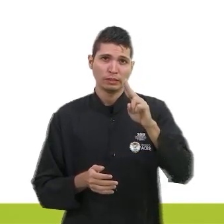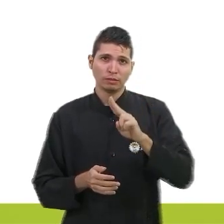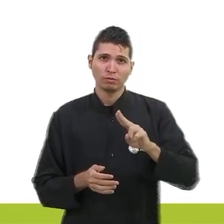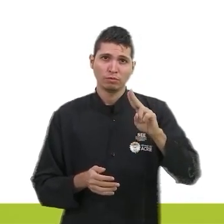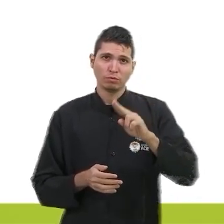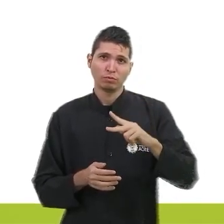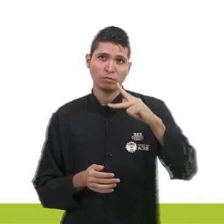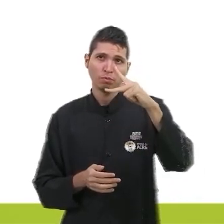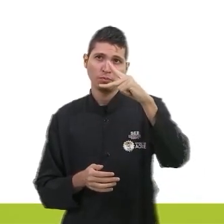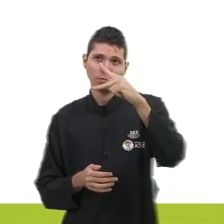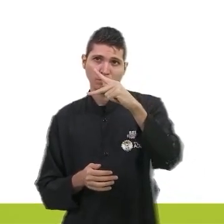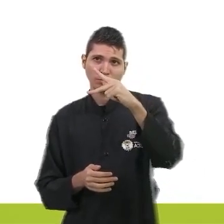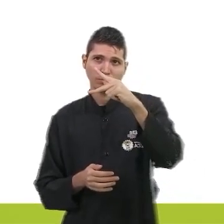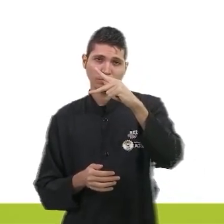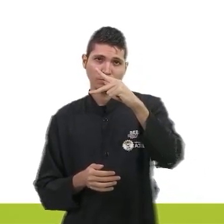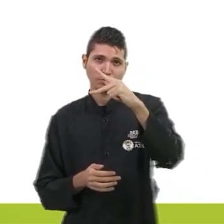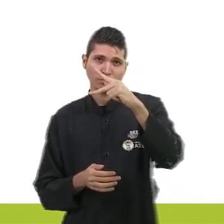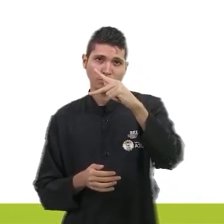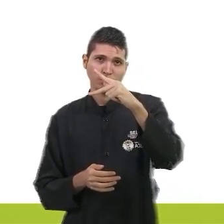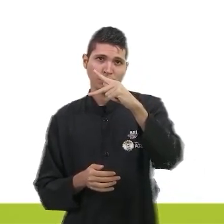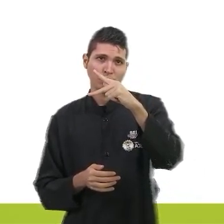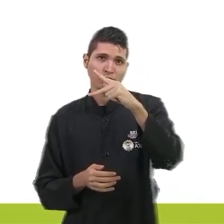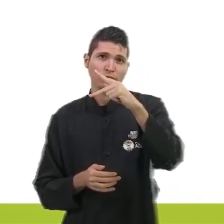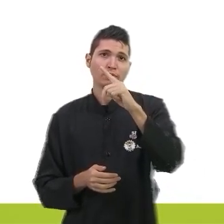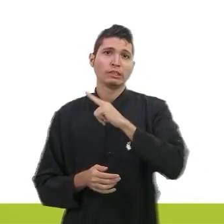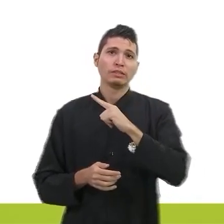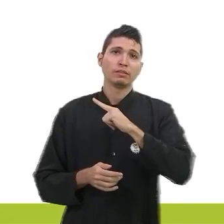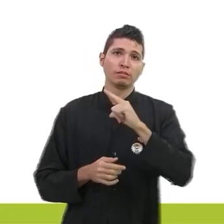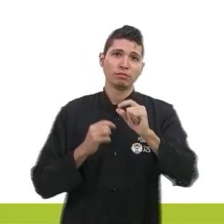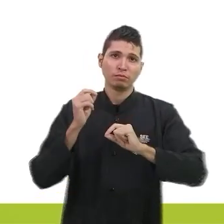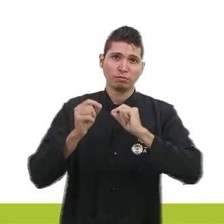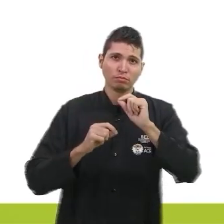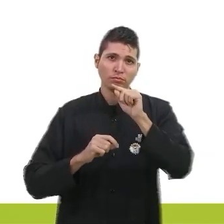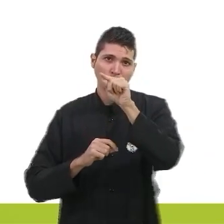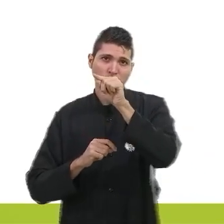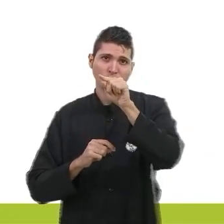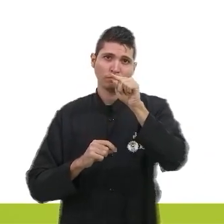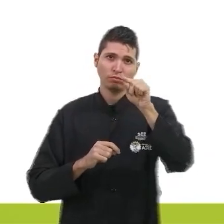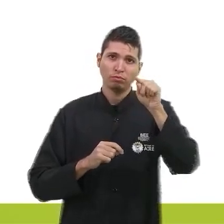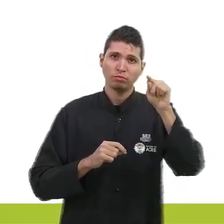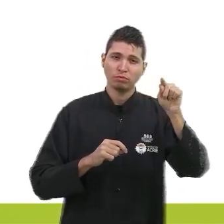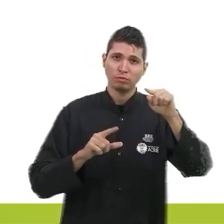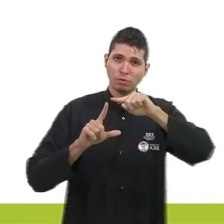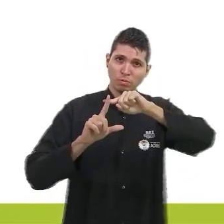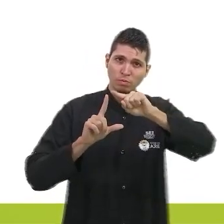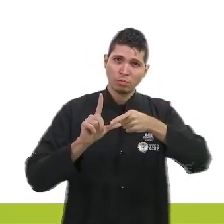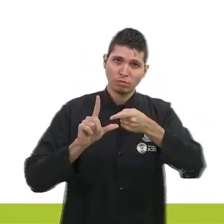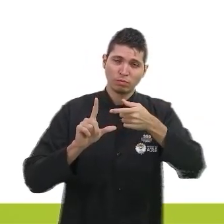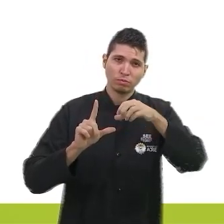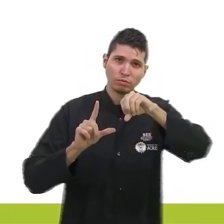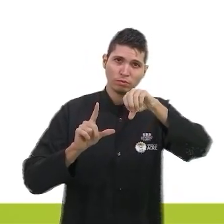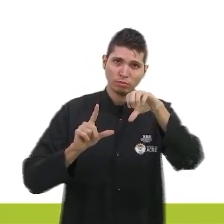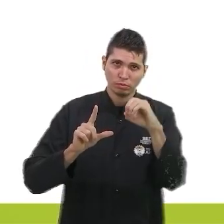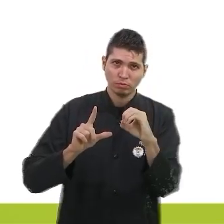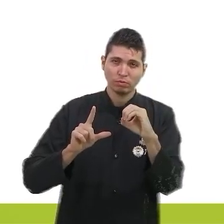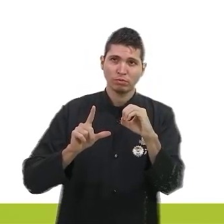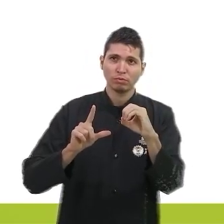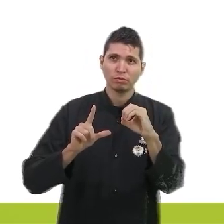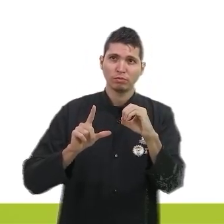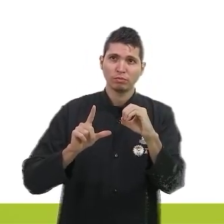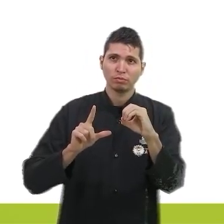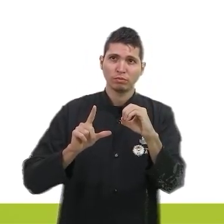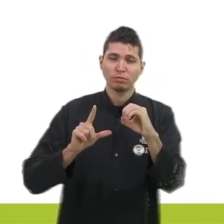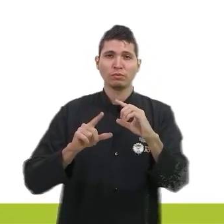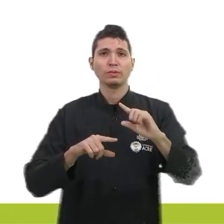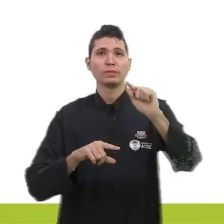ponto P'. Essa projeção é ortogonal, fazendo um ângulo de 90 graus. Então, esse triângulo aqui,